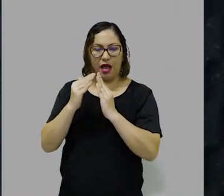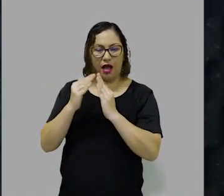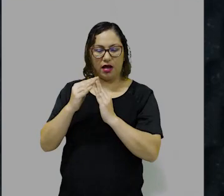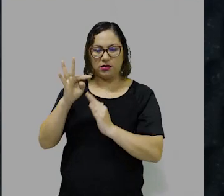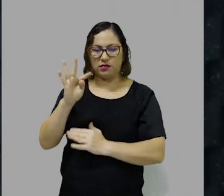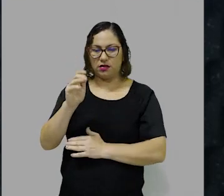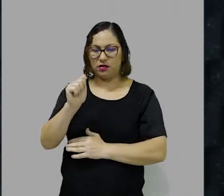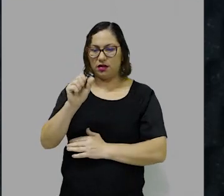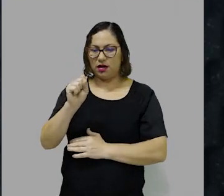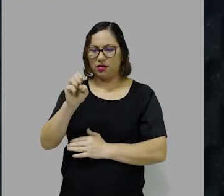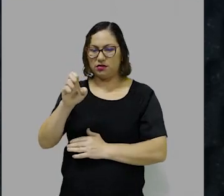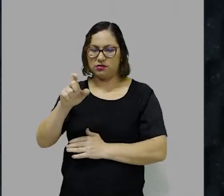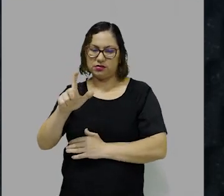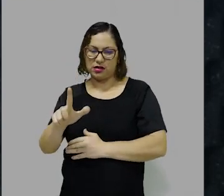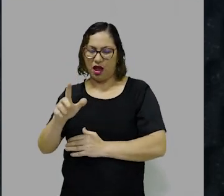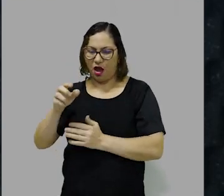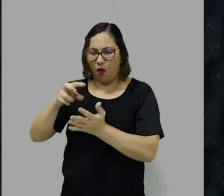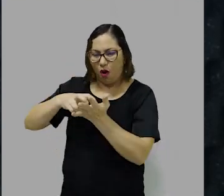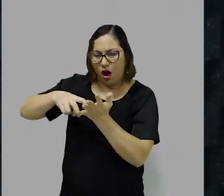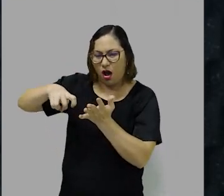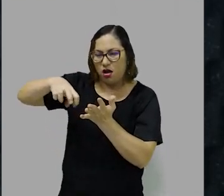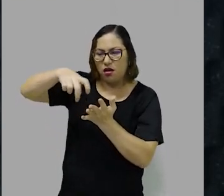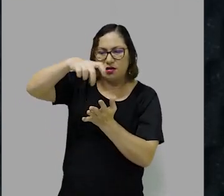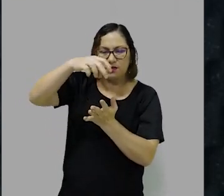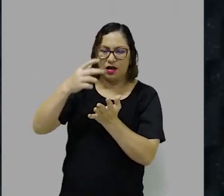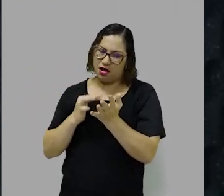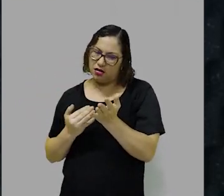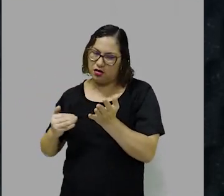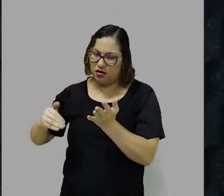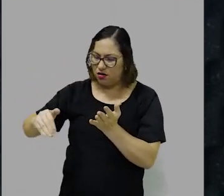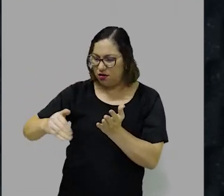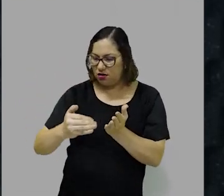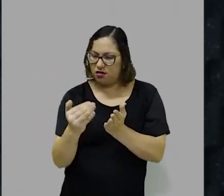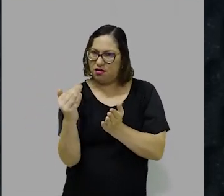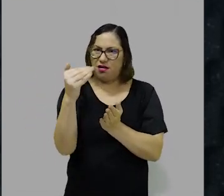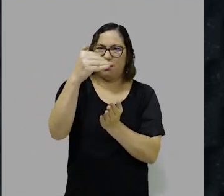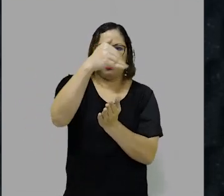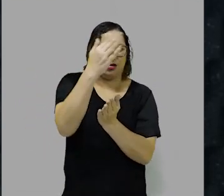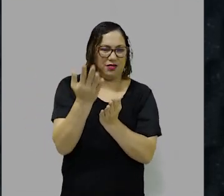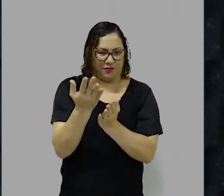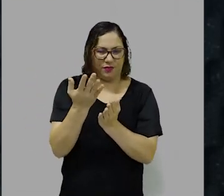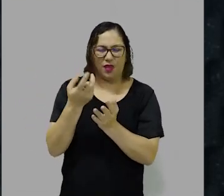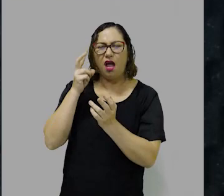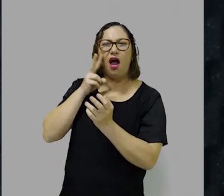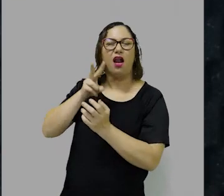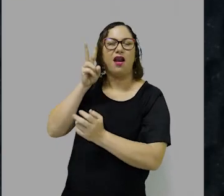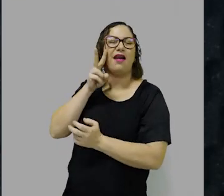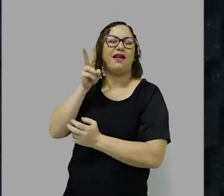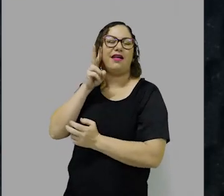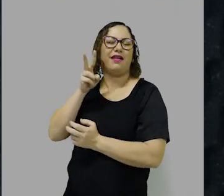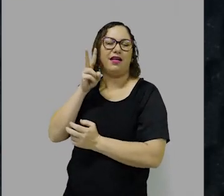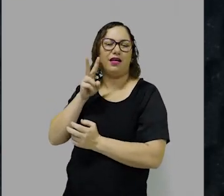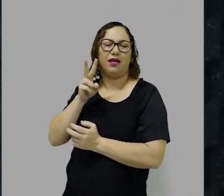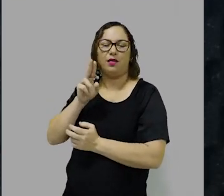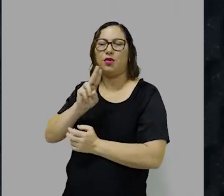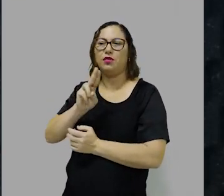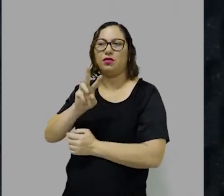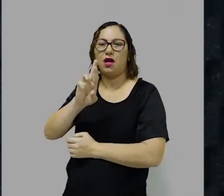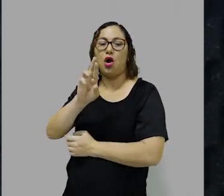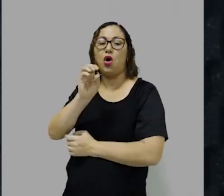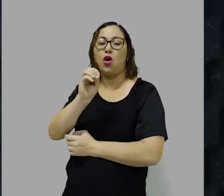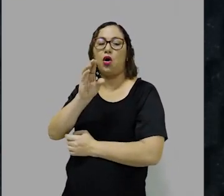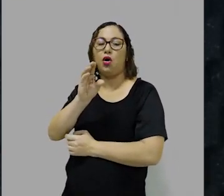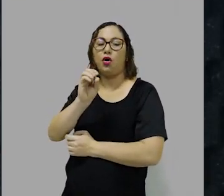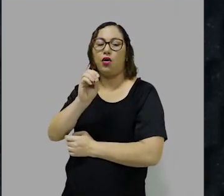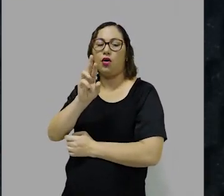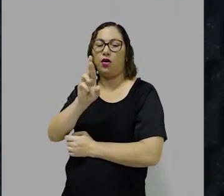brinca muito com isso. A escada, a decoração, é tudo muito orgânico. Lembra muito aquele estilo que a gente viu há um tempo atrás, chamado de rococó. Só